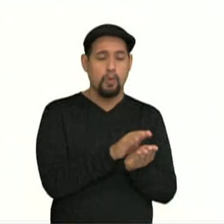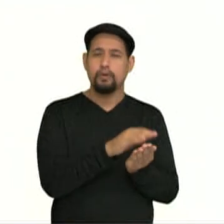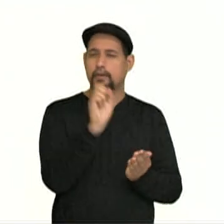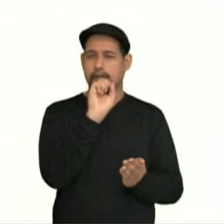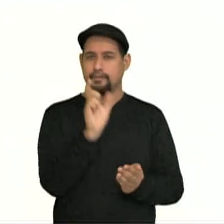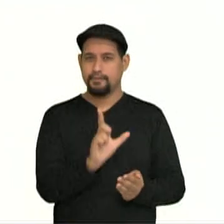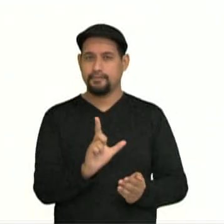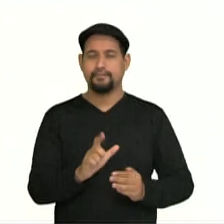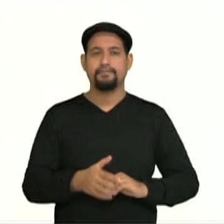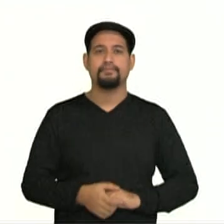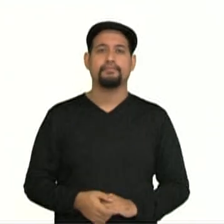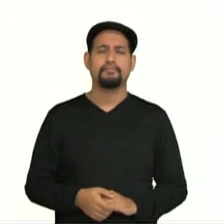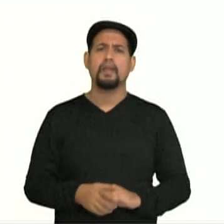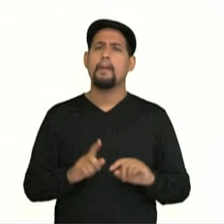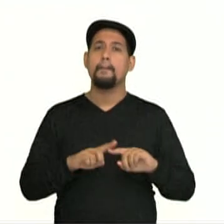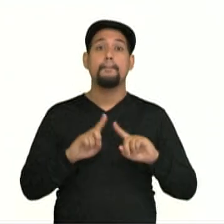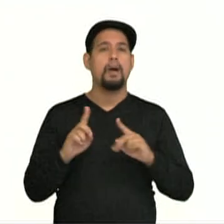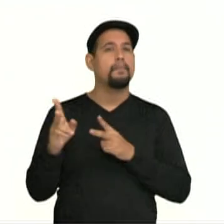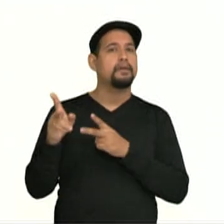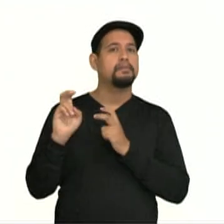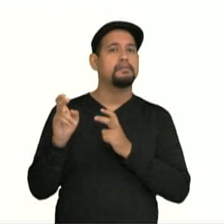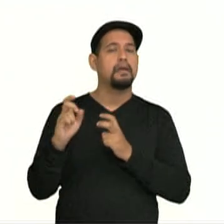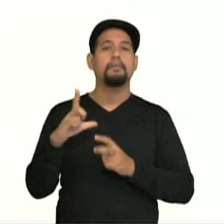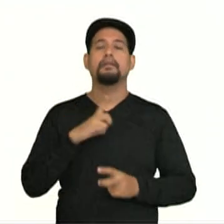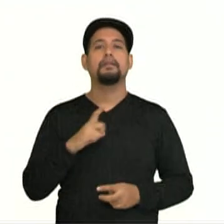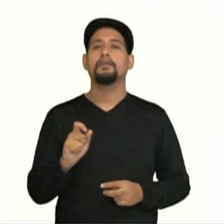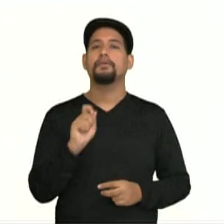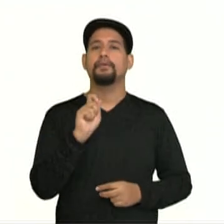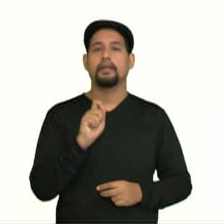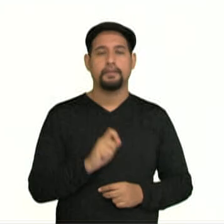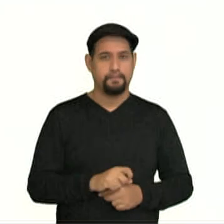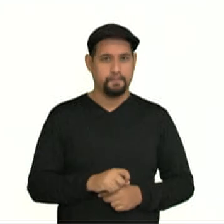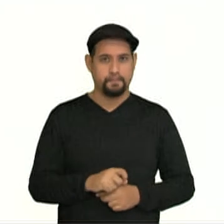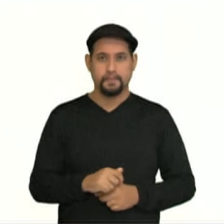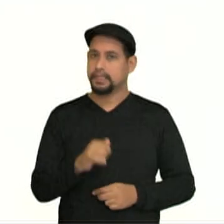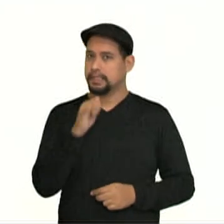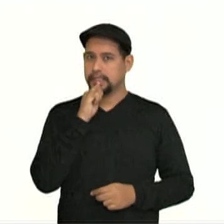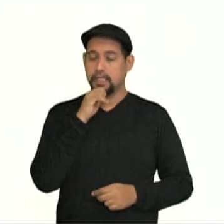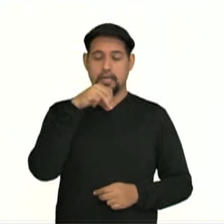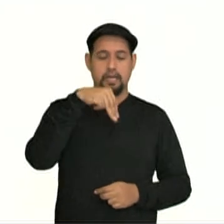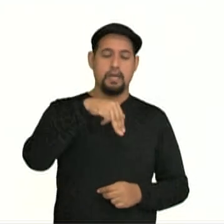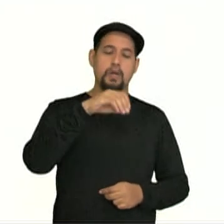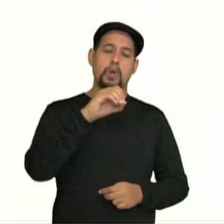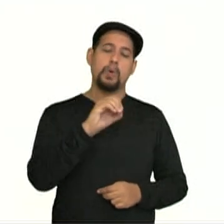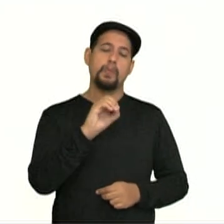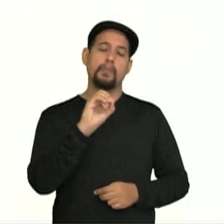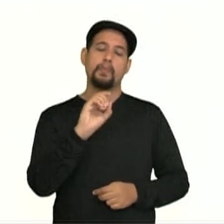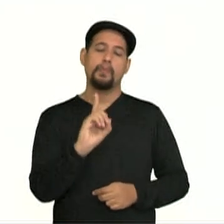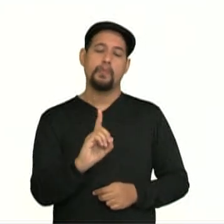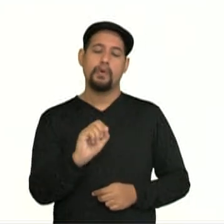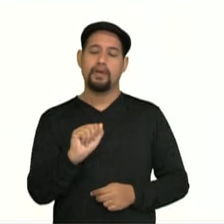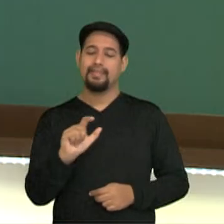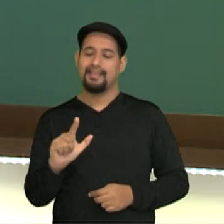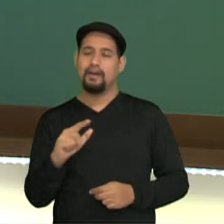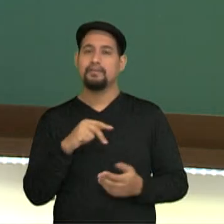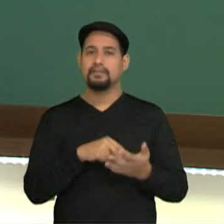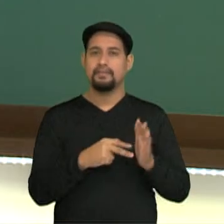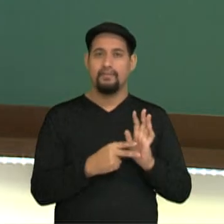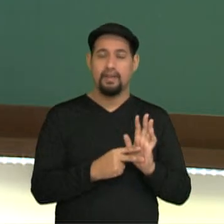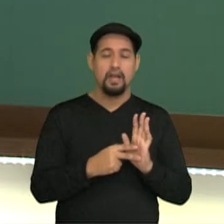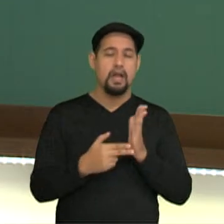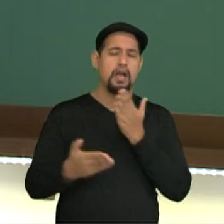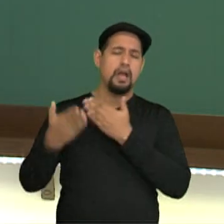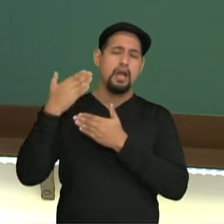azul. Mas observem que nós temos aqui o modal can, que no passado, could. Se